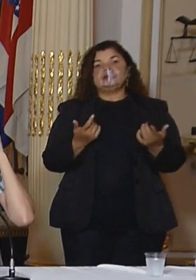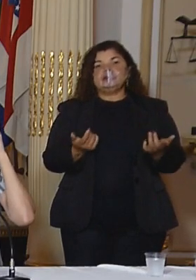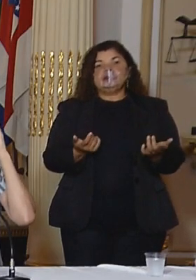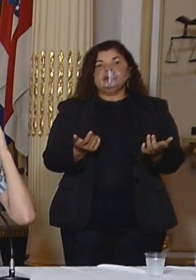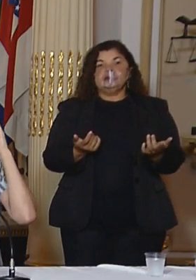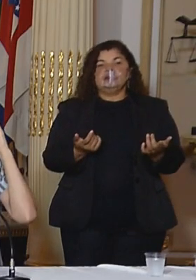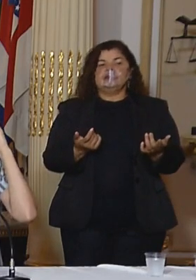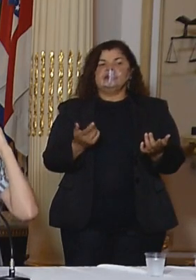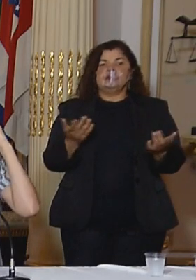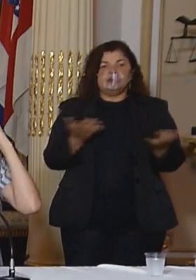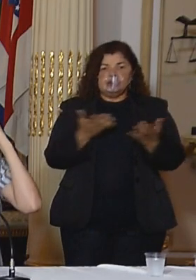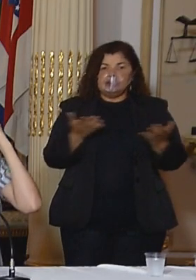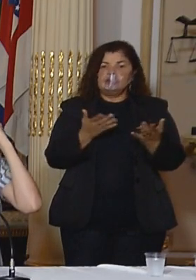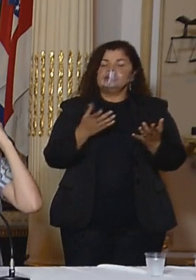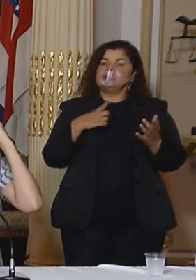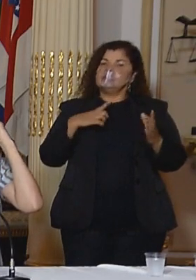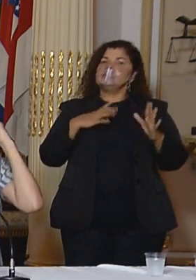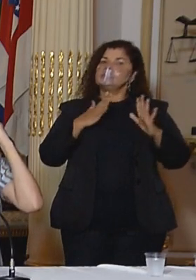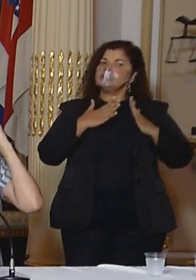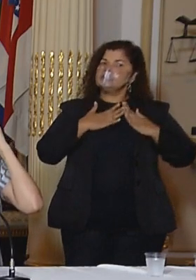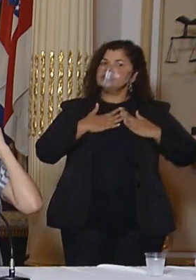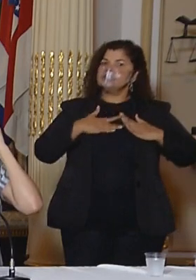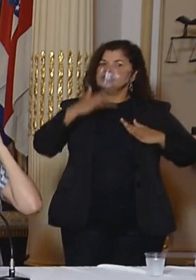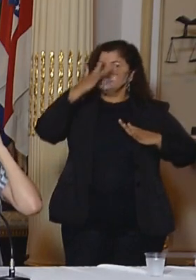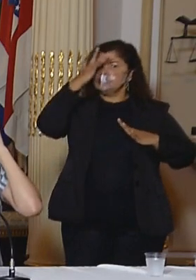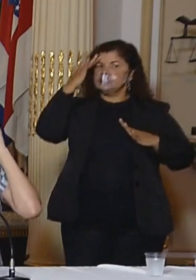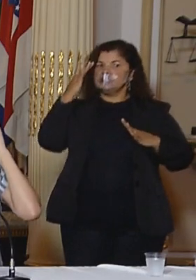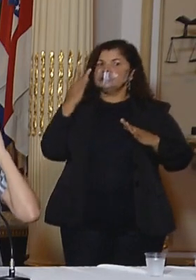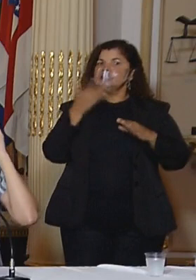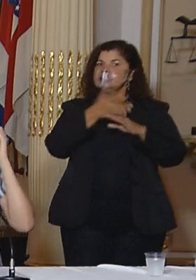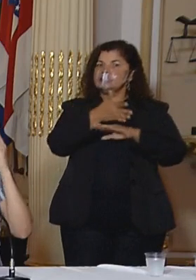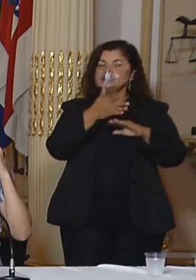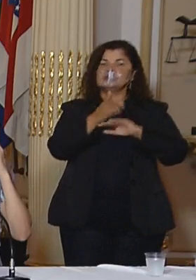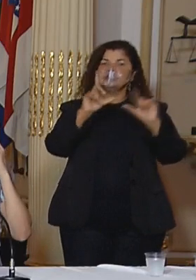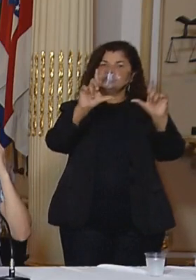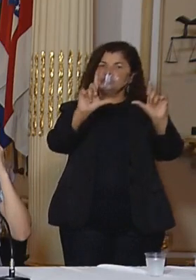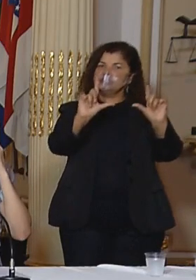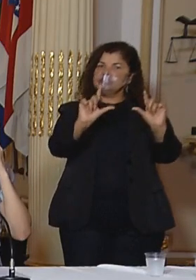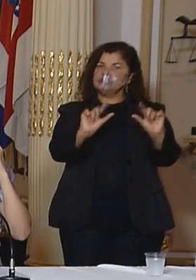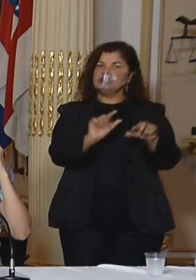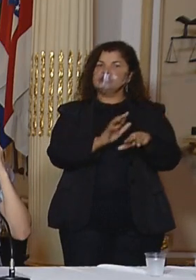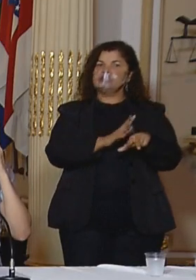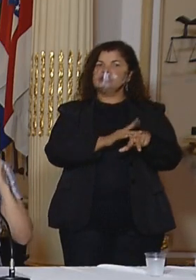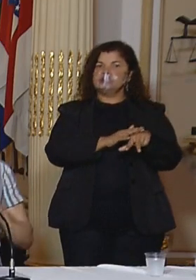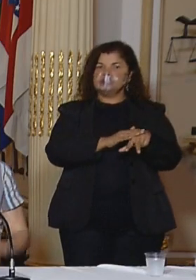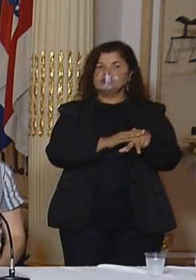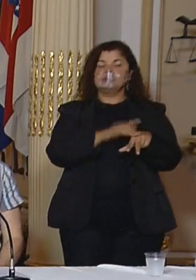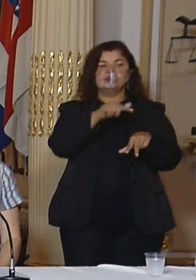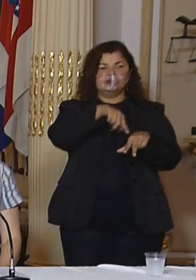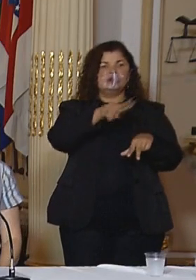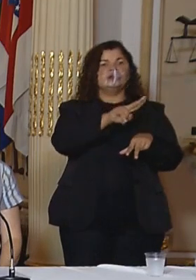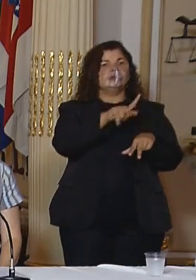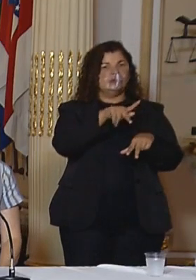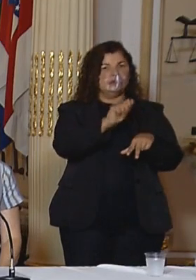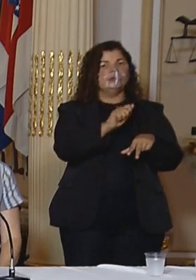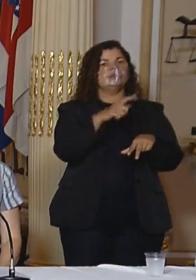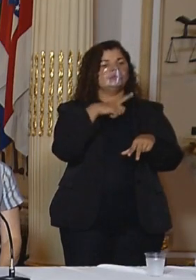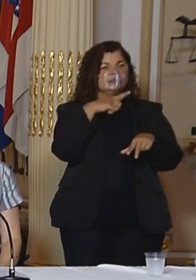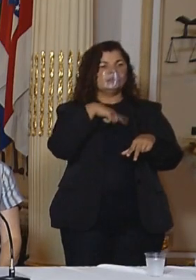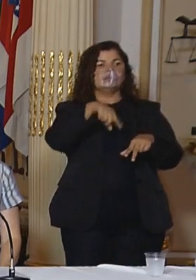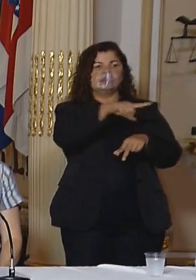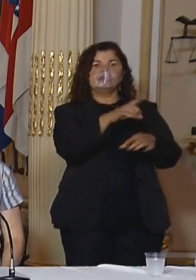tão tranquila do ponto de vista de número de pacientes, né, e elas estão absolutamente capacitadas